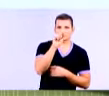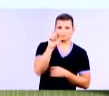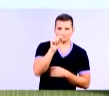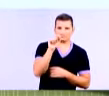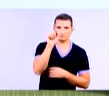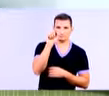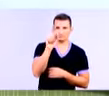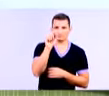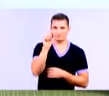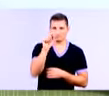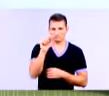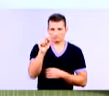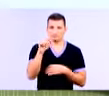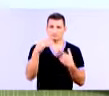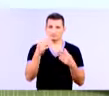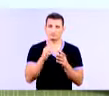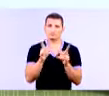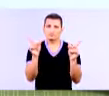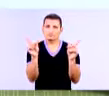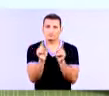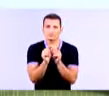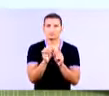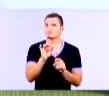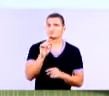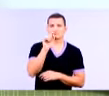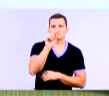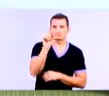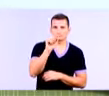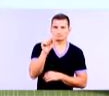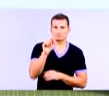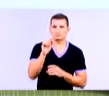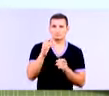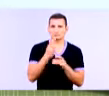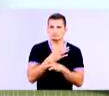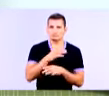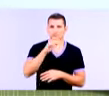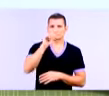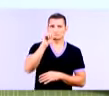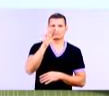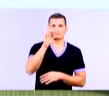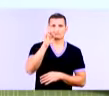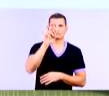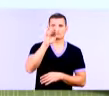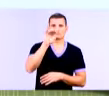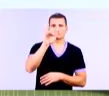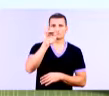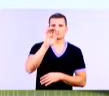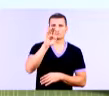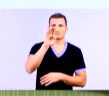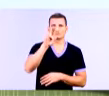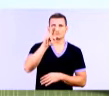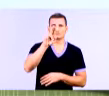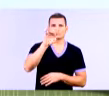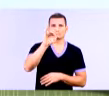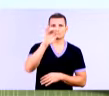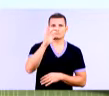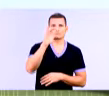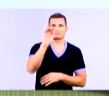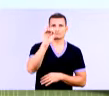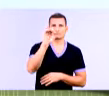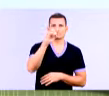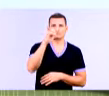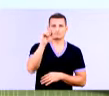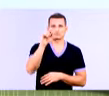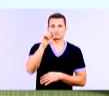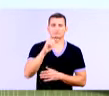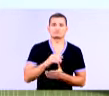igual, então eles simplificaram, só colocaram igual. Atribuição em Java é apenas igual. Idade igual